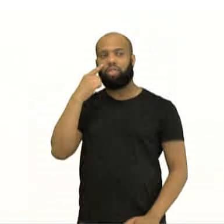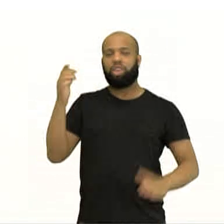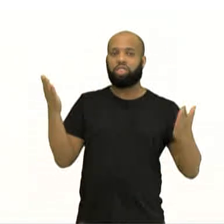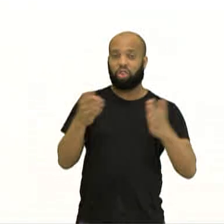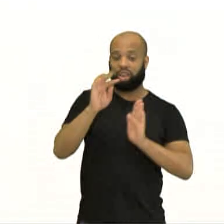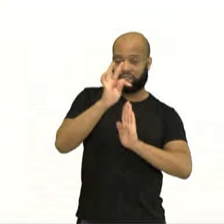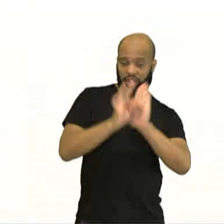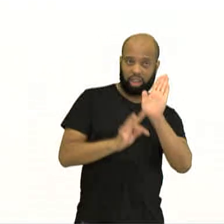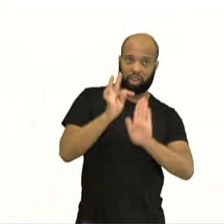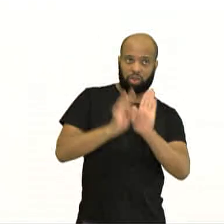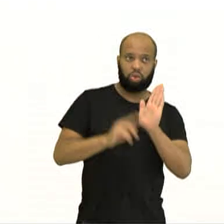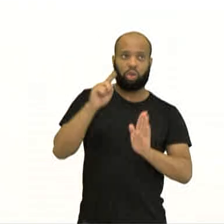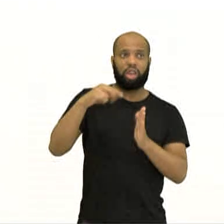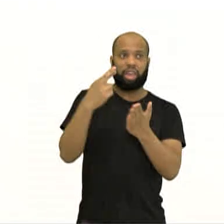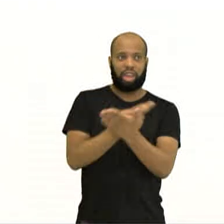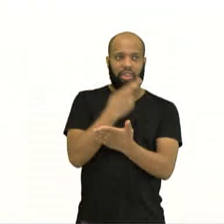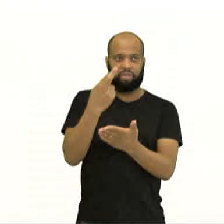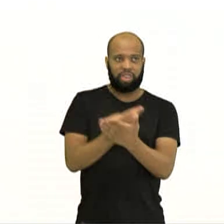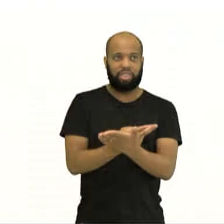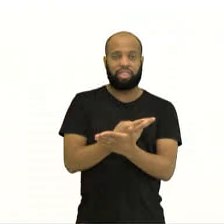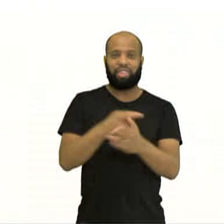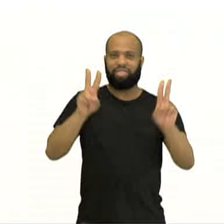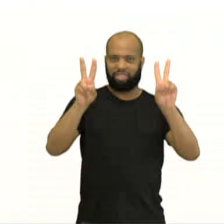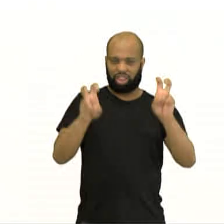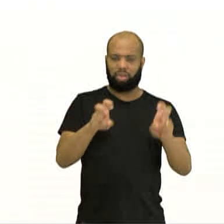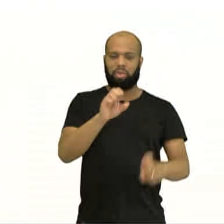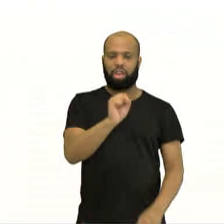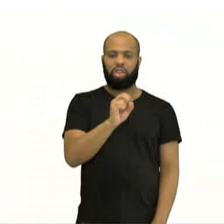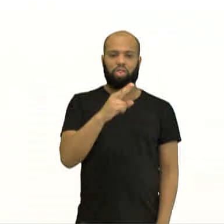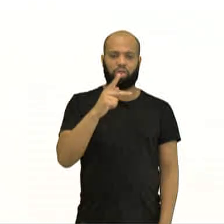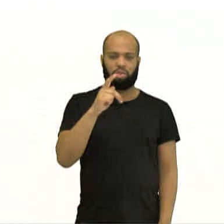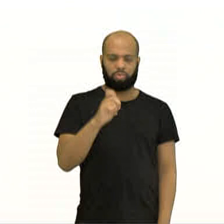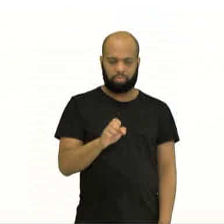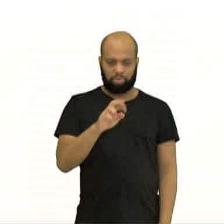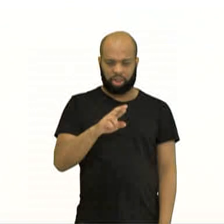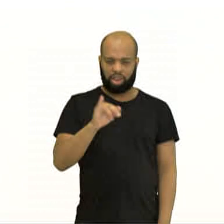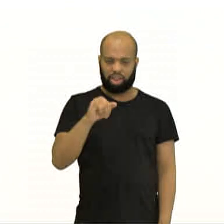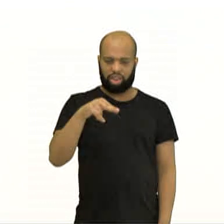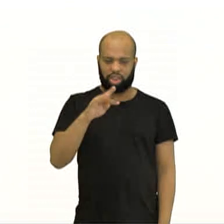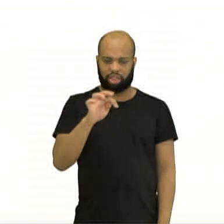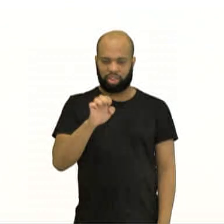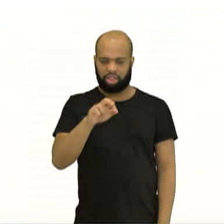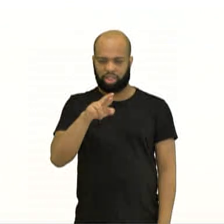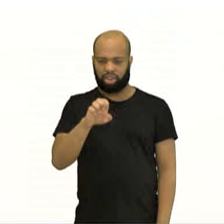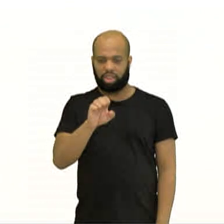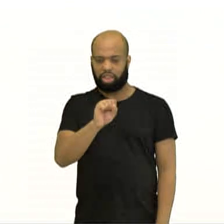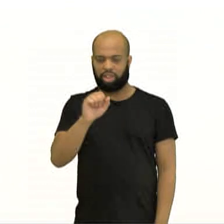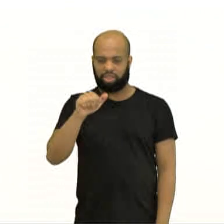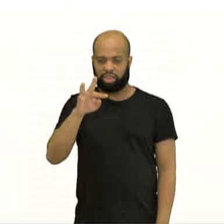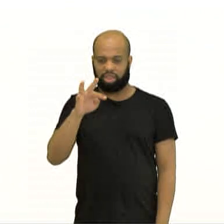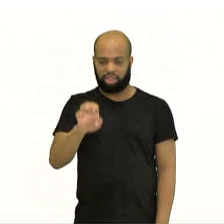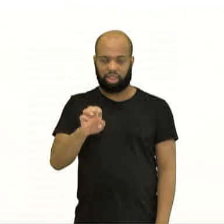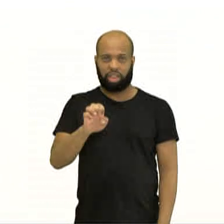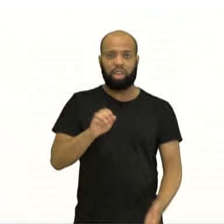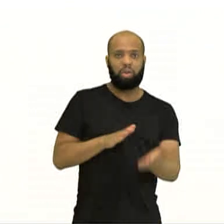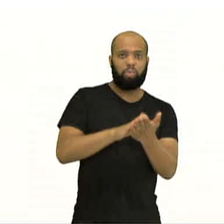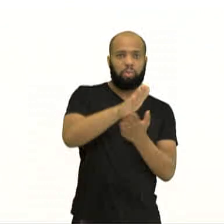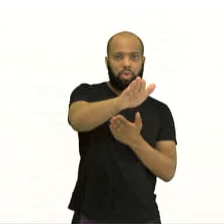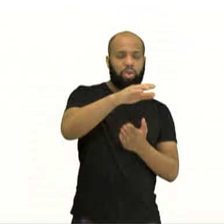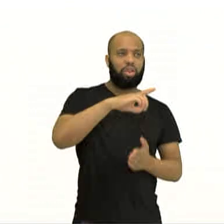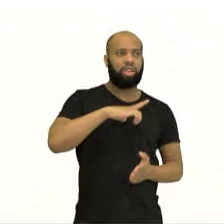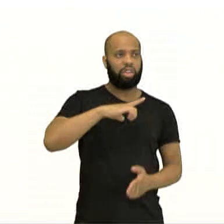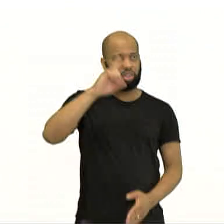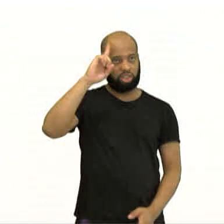da revista Super Interessante, publicada em 9 de abril, agora, há um tempo